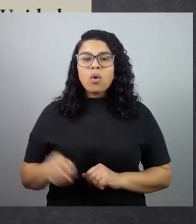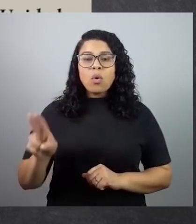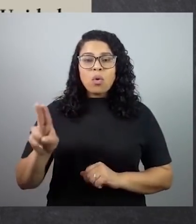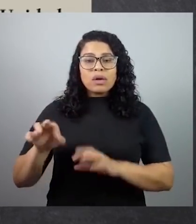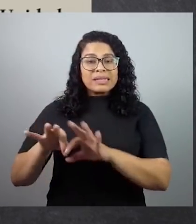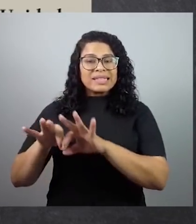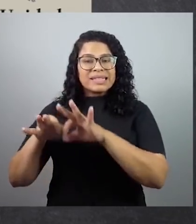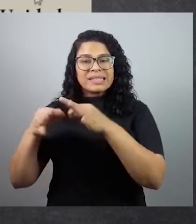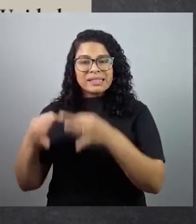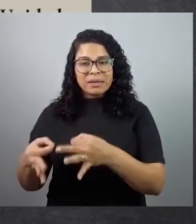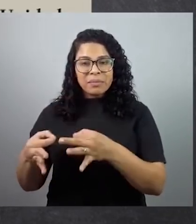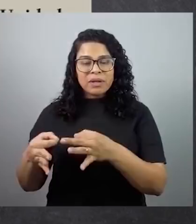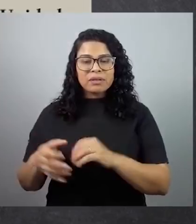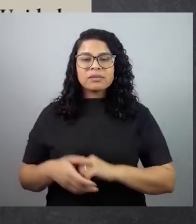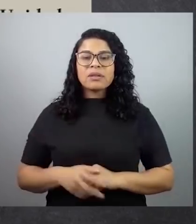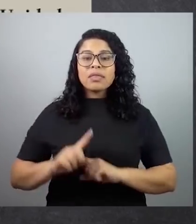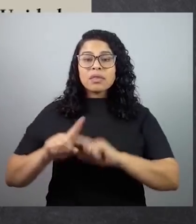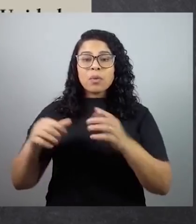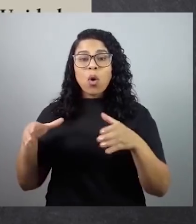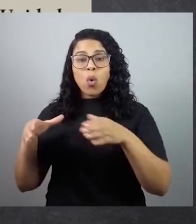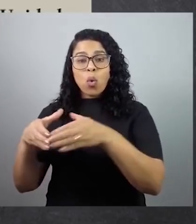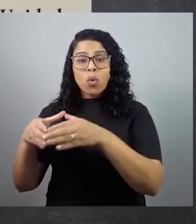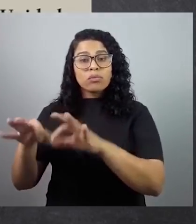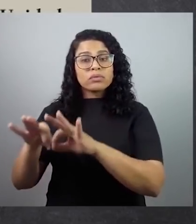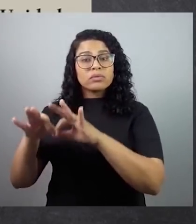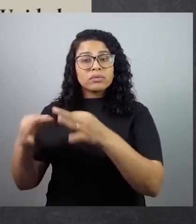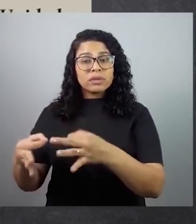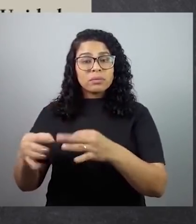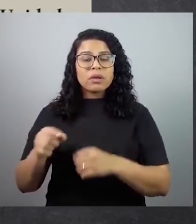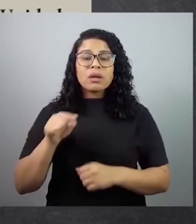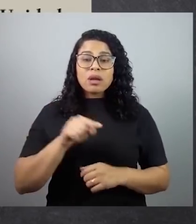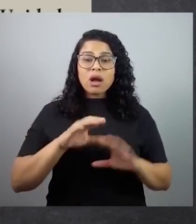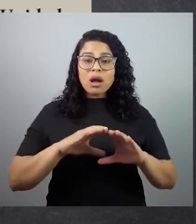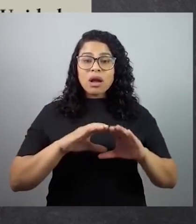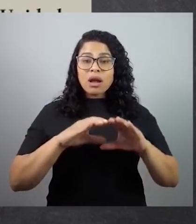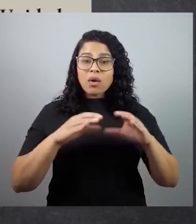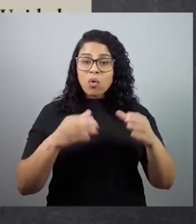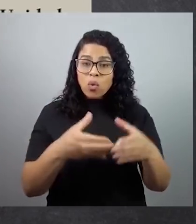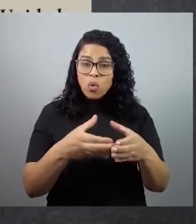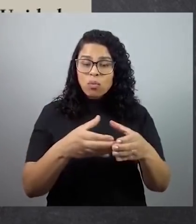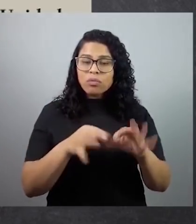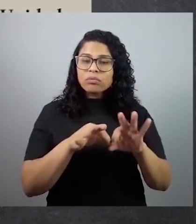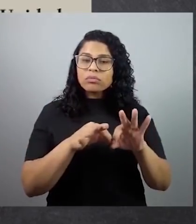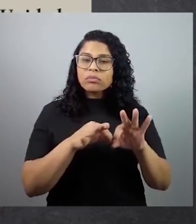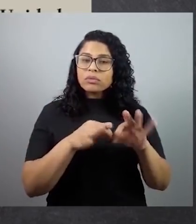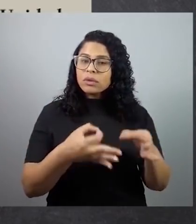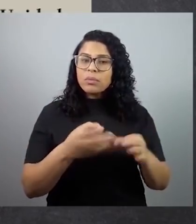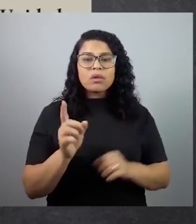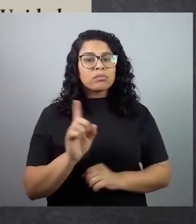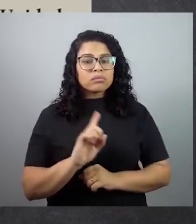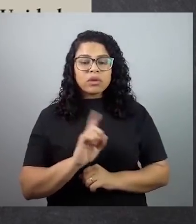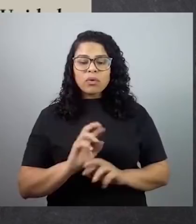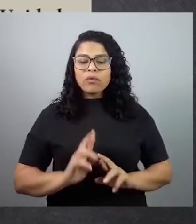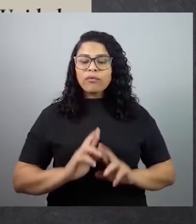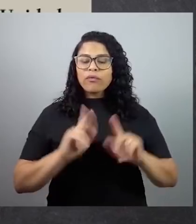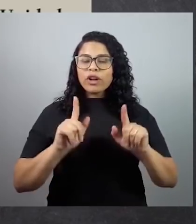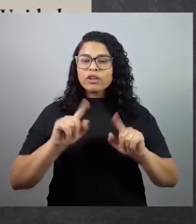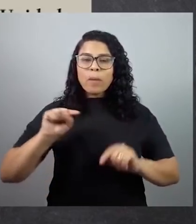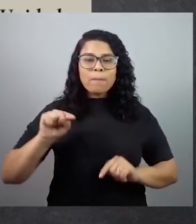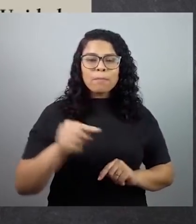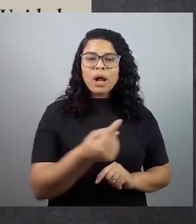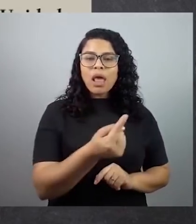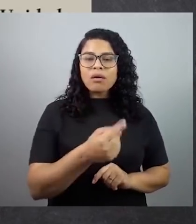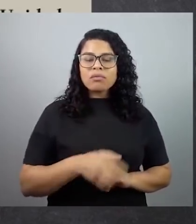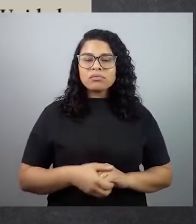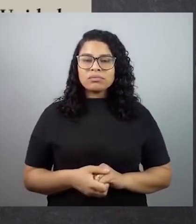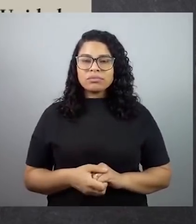uma delas continua, olha, unidades, dezenas, centenas. Aqui também, unidades, dezenas e centenas. Mas como a gente